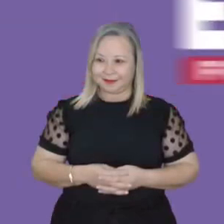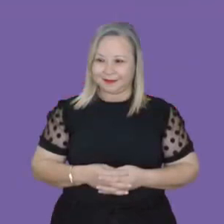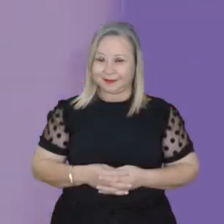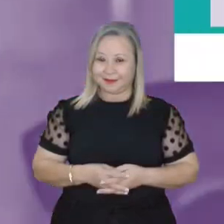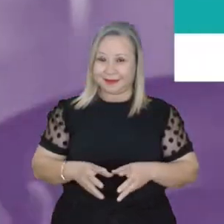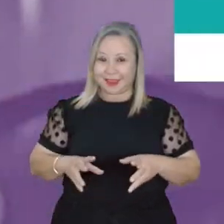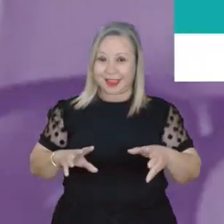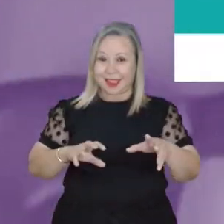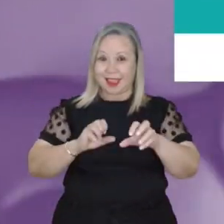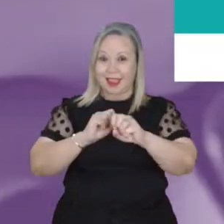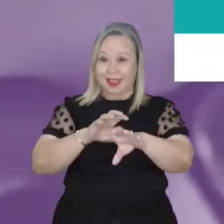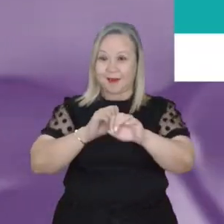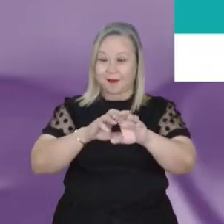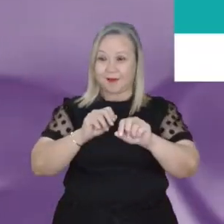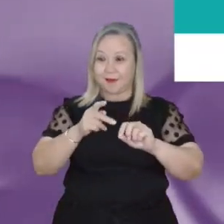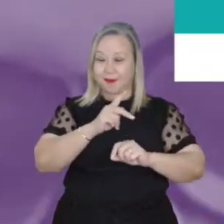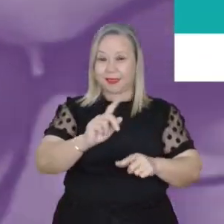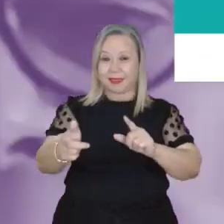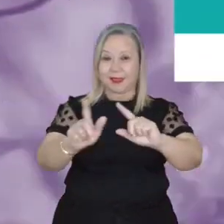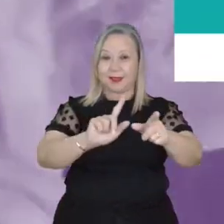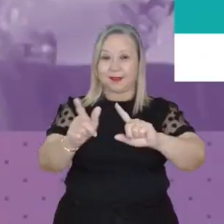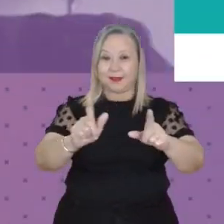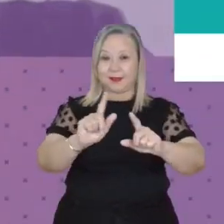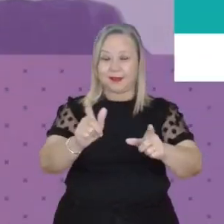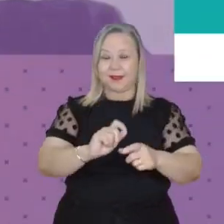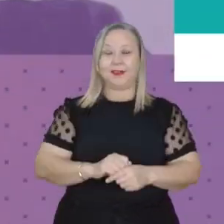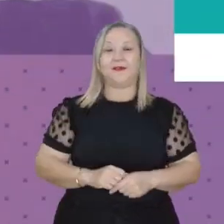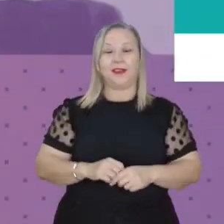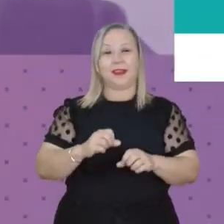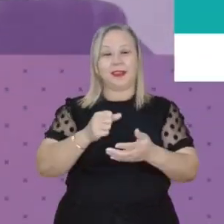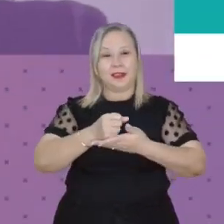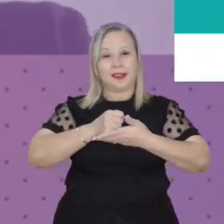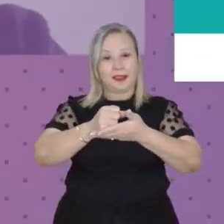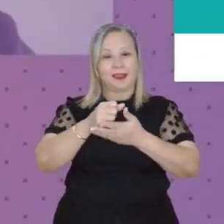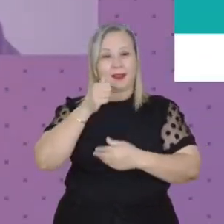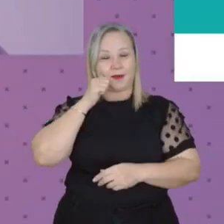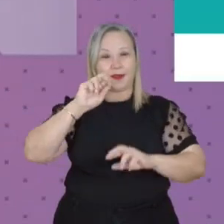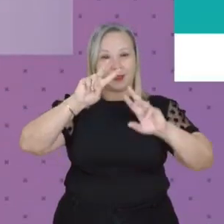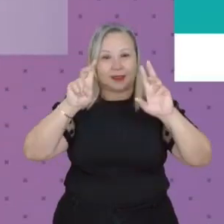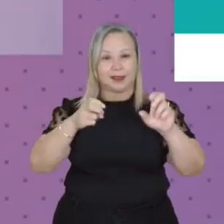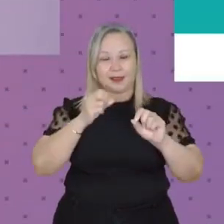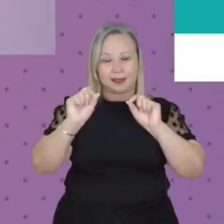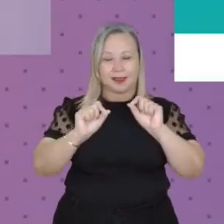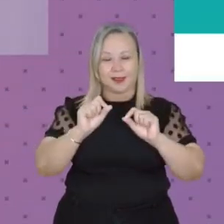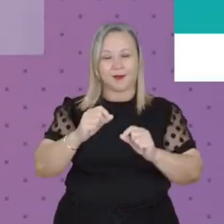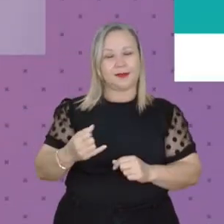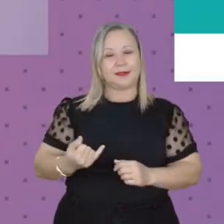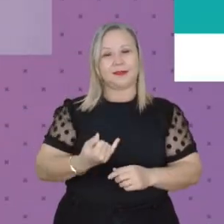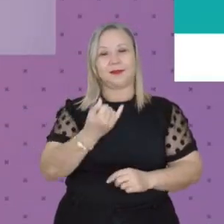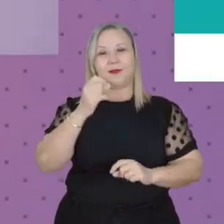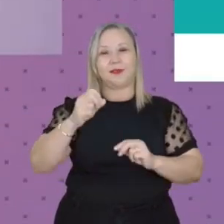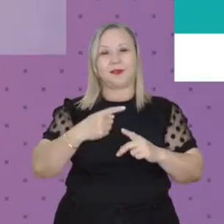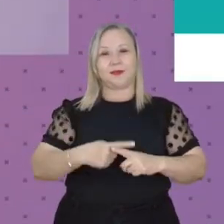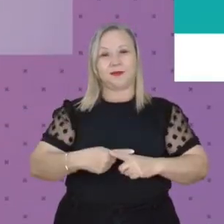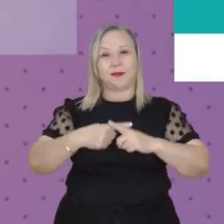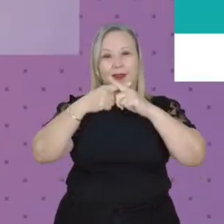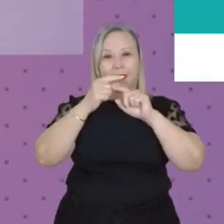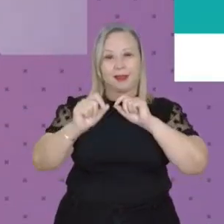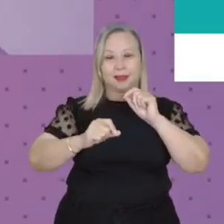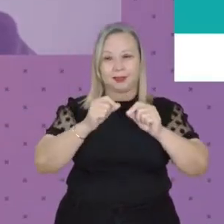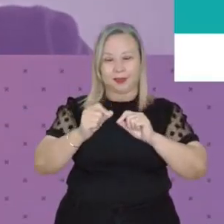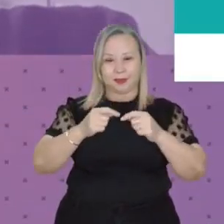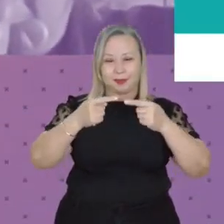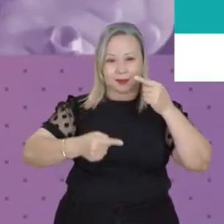A formação Eleições do TV Elas por Elas traz temas importantes para a disputa eleitoral de 2022.